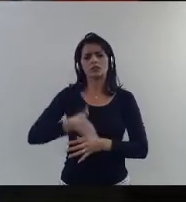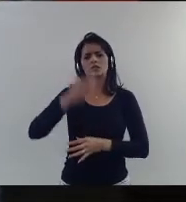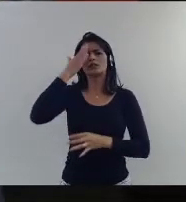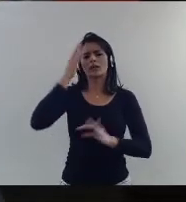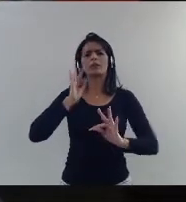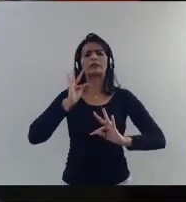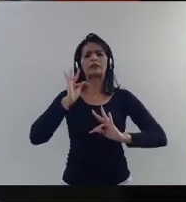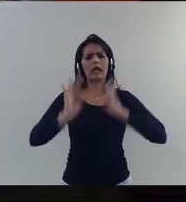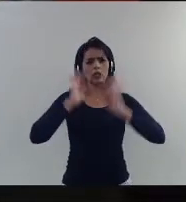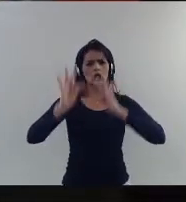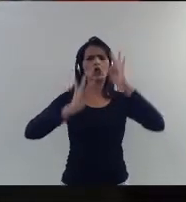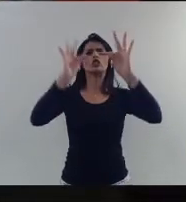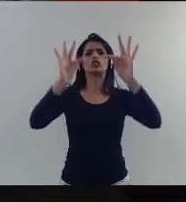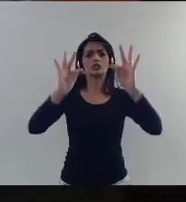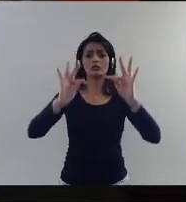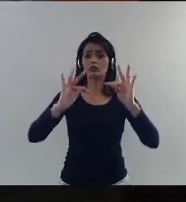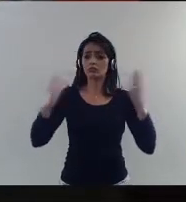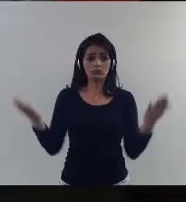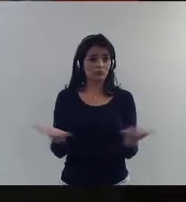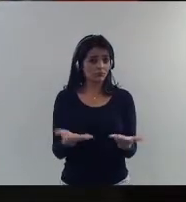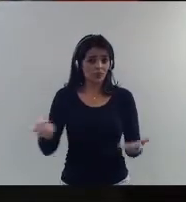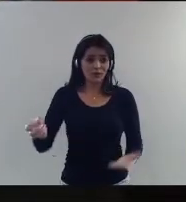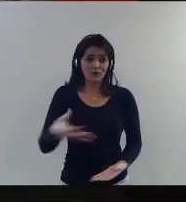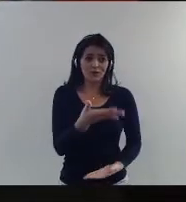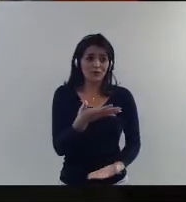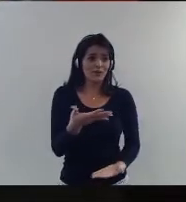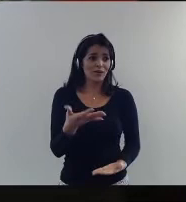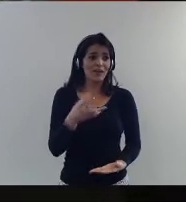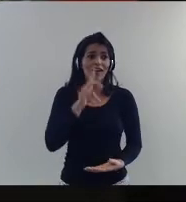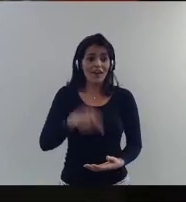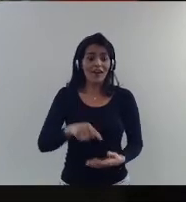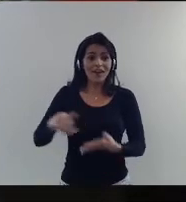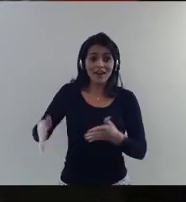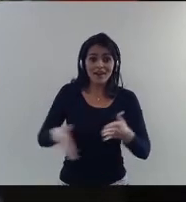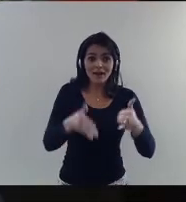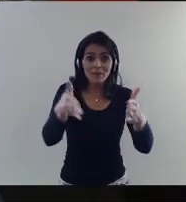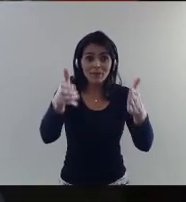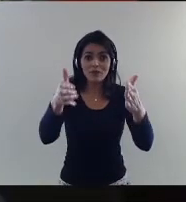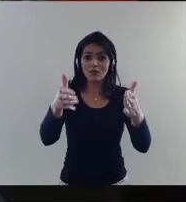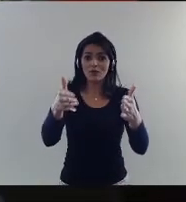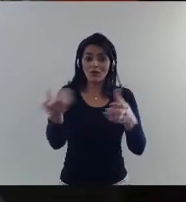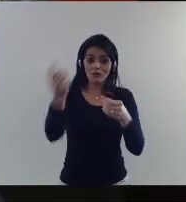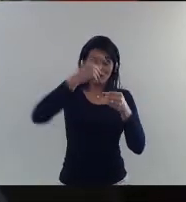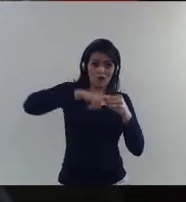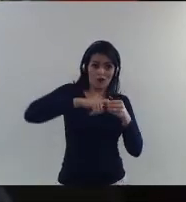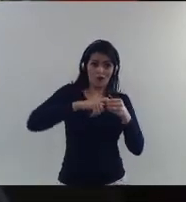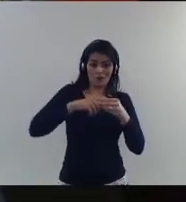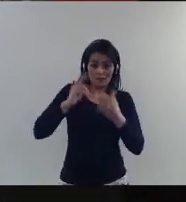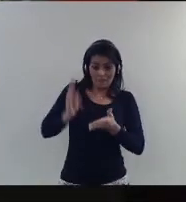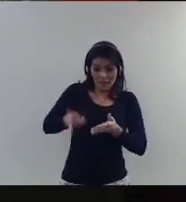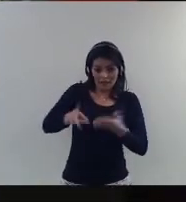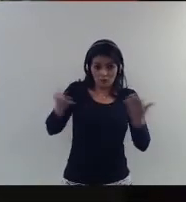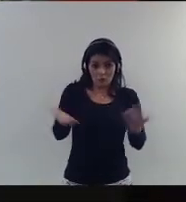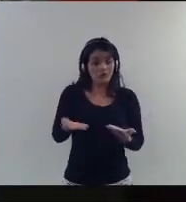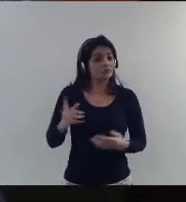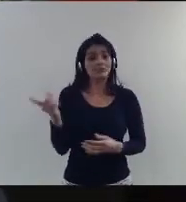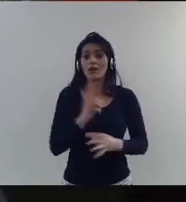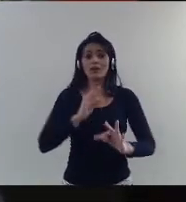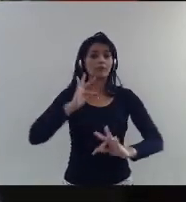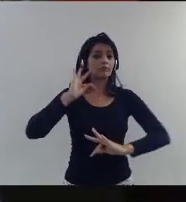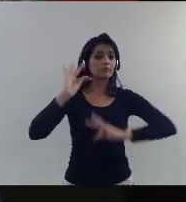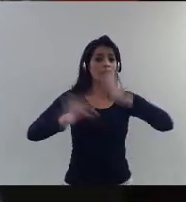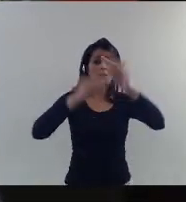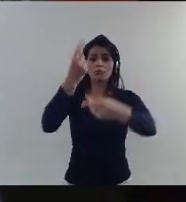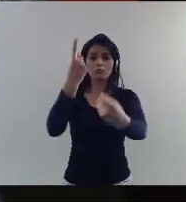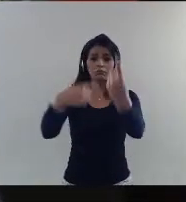Eric também pontuou, é um caminho sem volta, né? E, de fato, houve